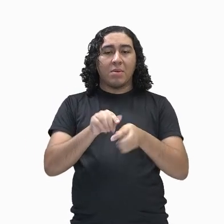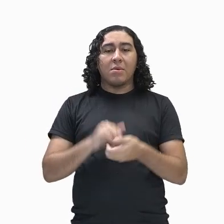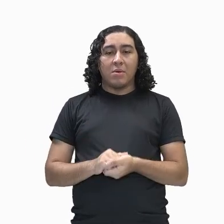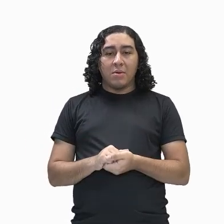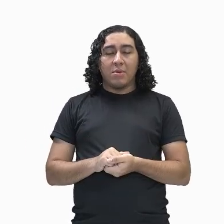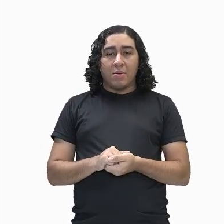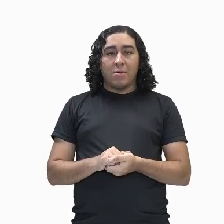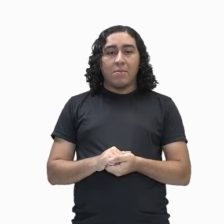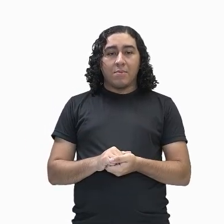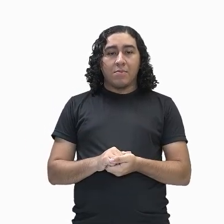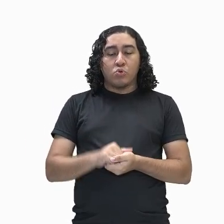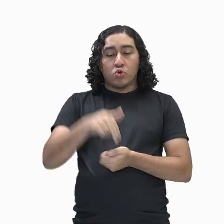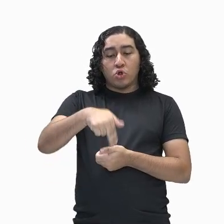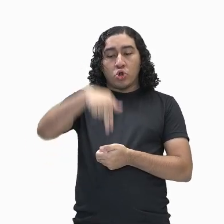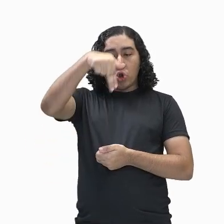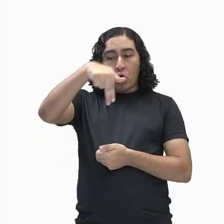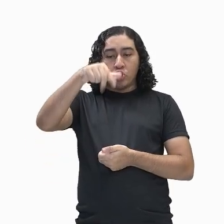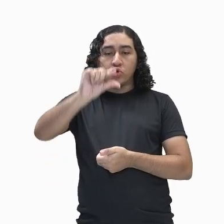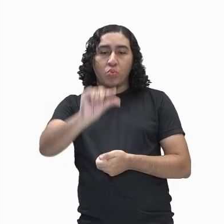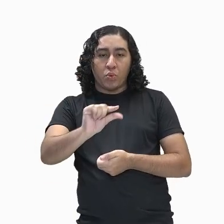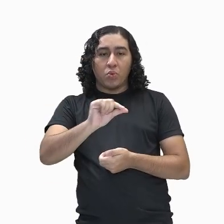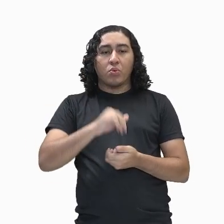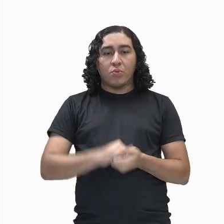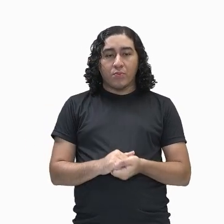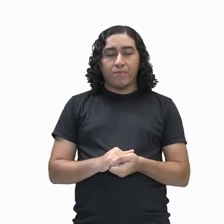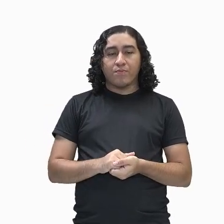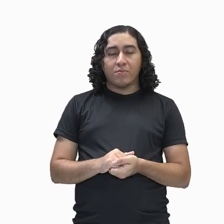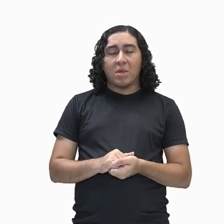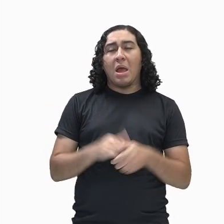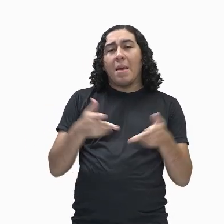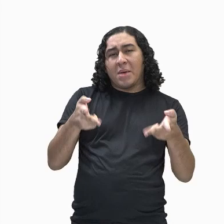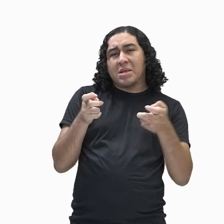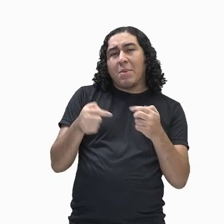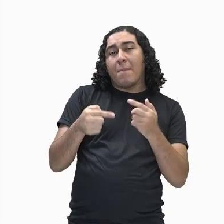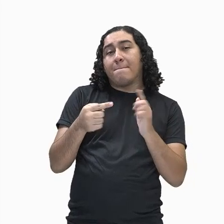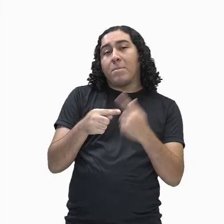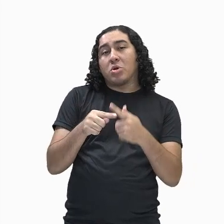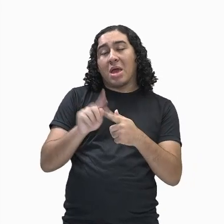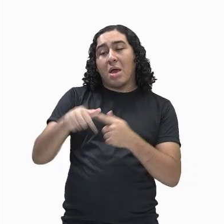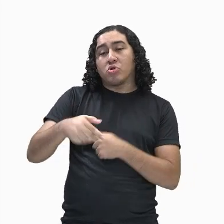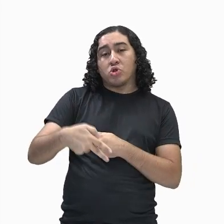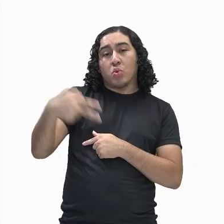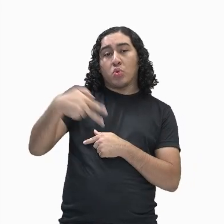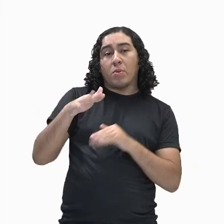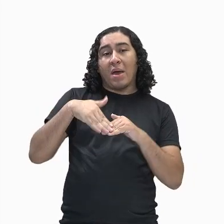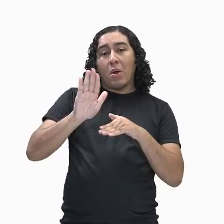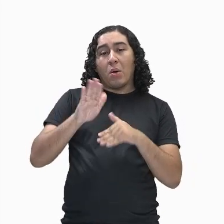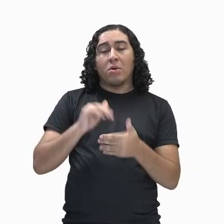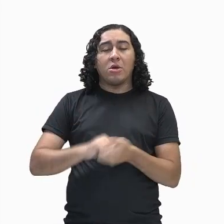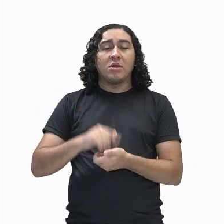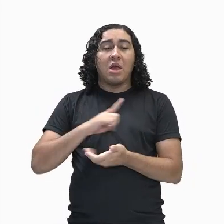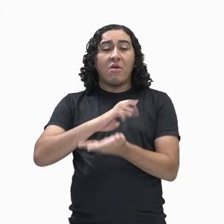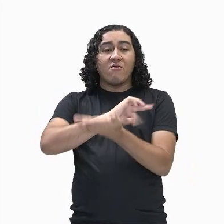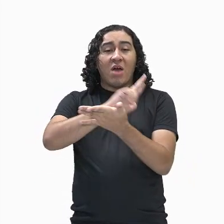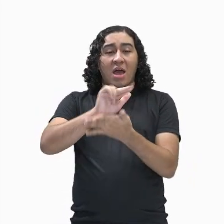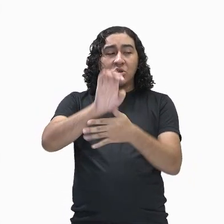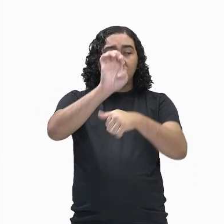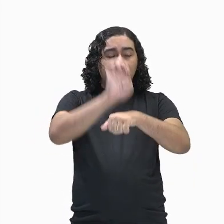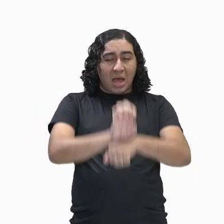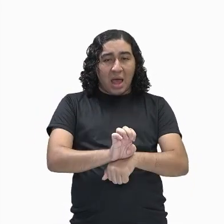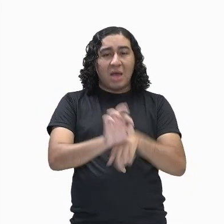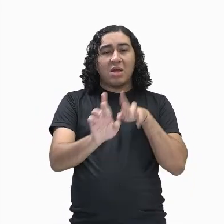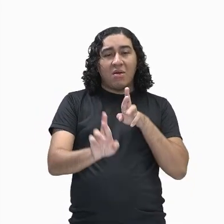e Roraima, né? Então a gente consegue observar por que ele é o segundo maior bioma, né? Existem vários estados aí que estão relacionados